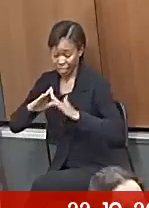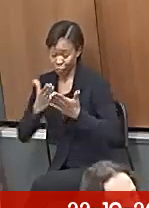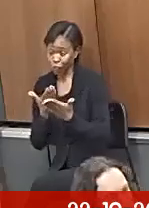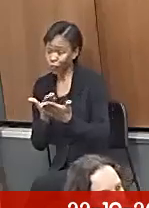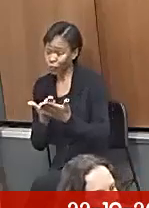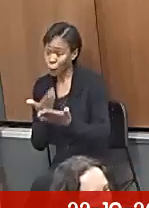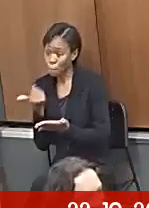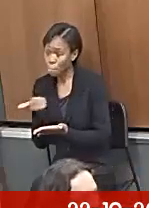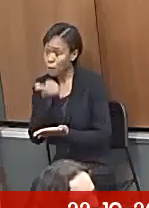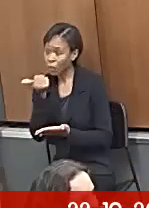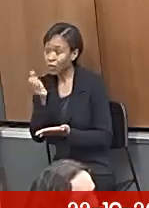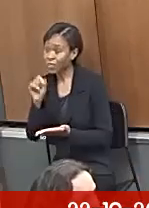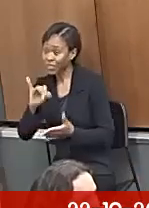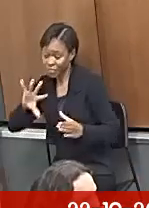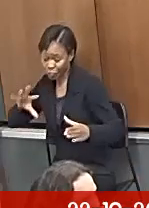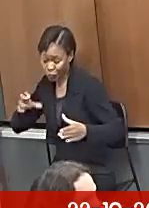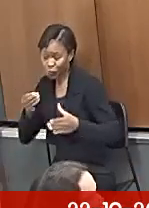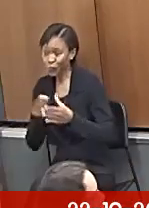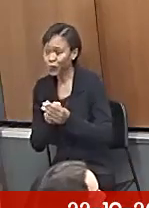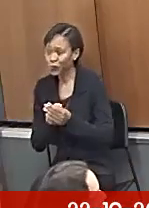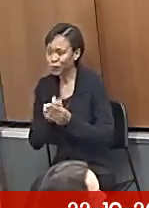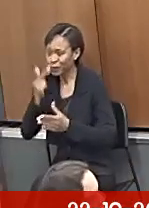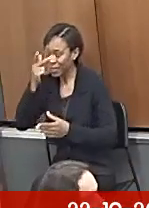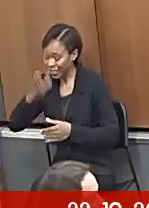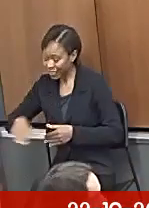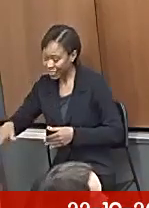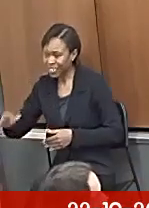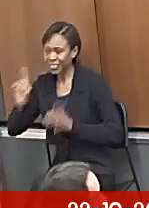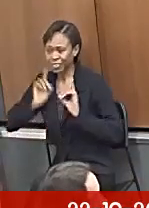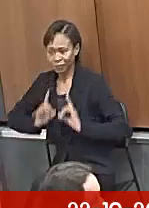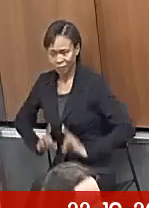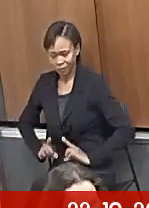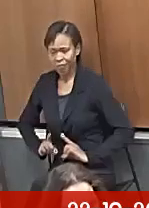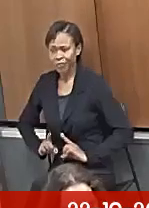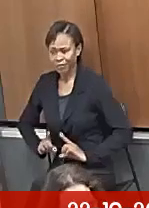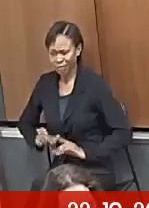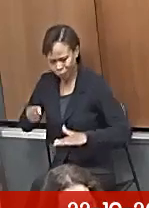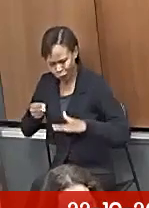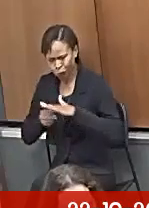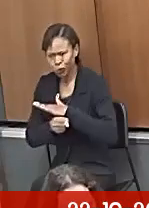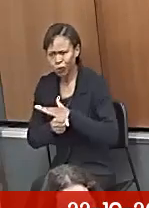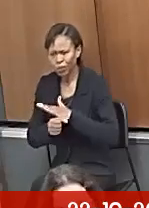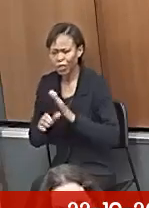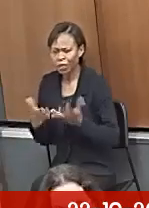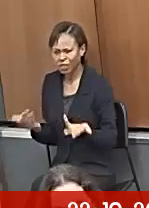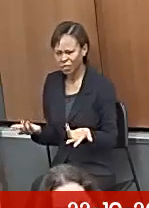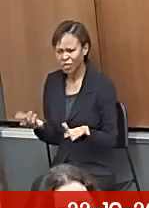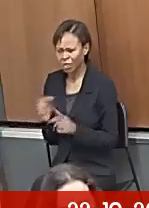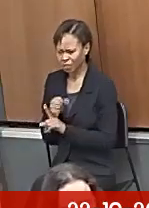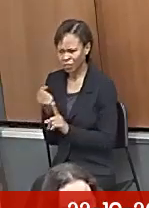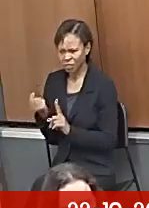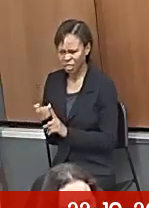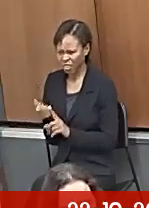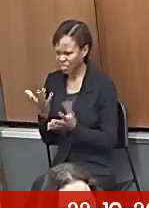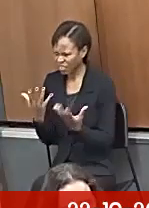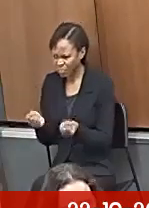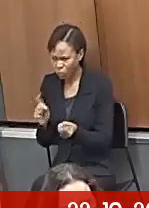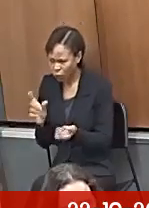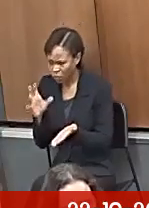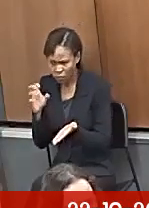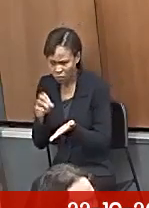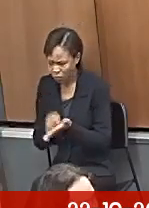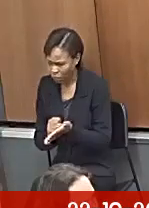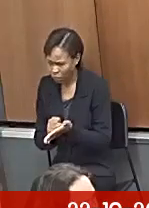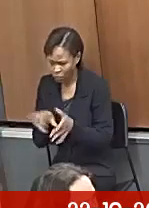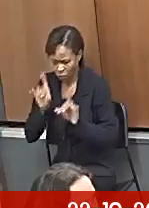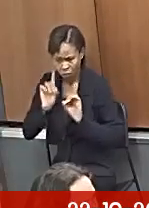com deficiência. É nesse sentido que a sociedade quer caminhar. E negar a matrícula de crianças e adolescentes com deficiência é ir contra